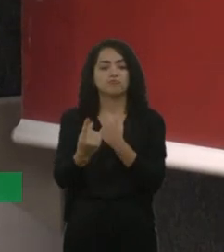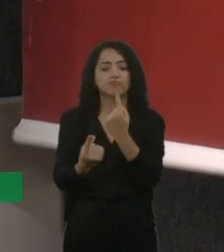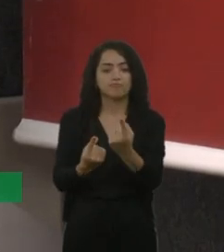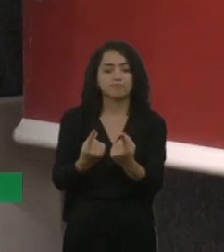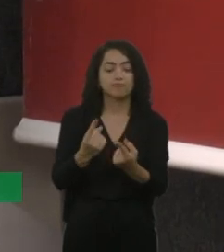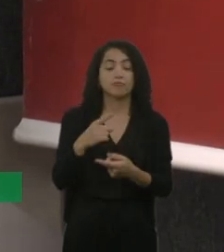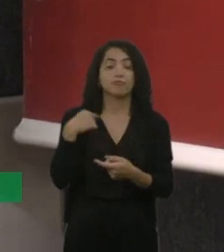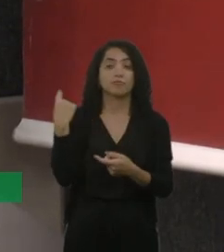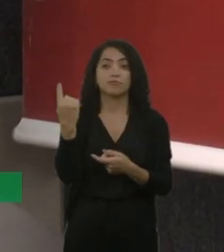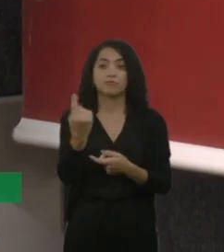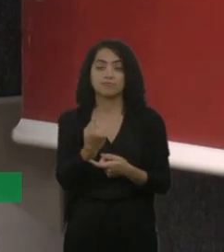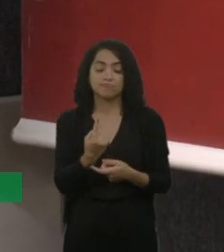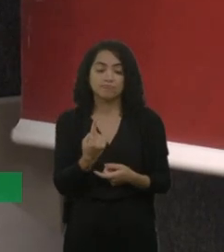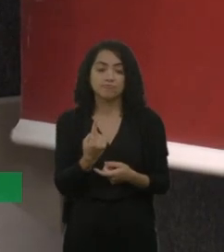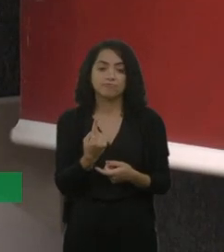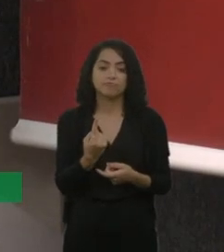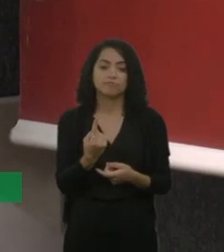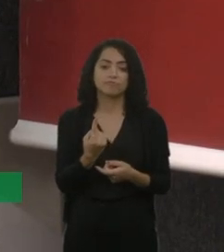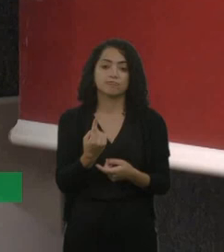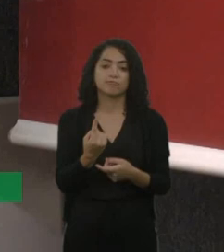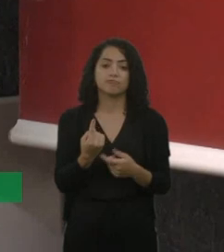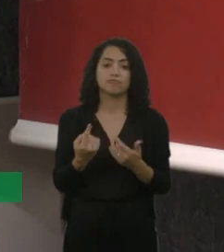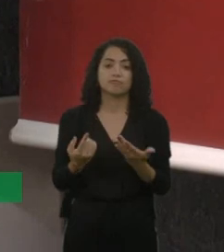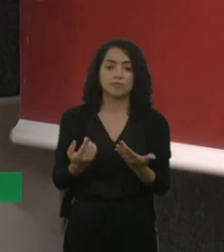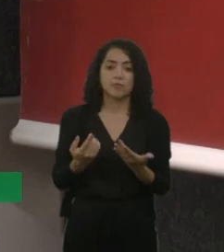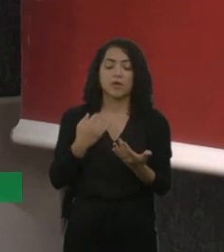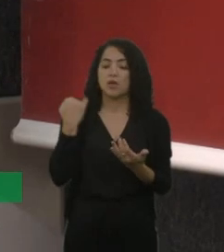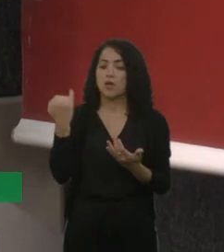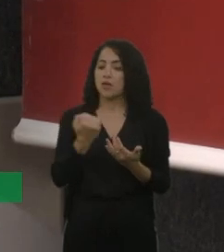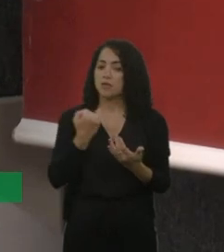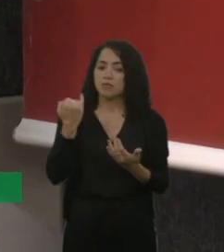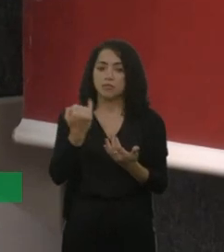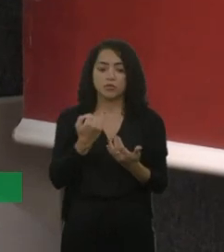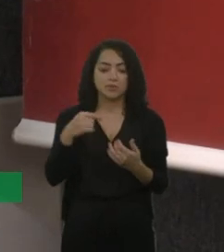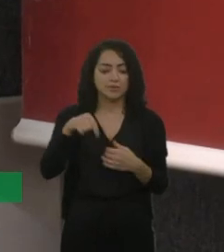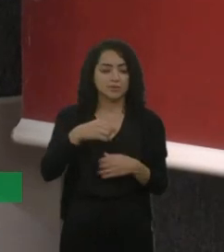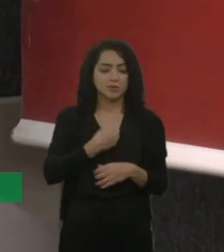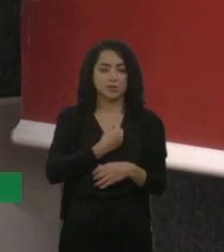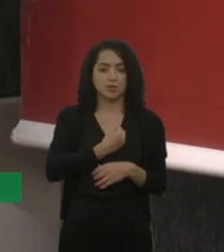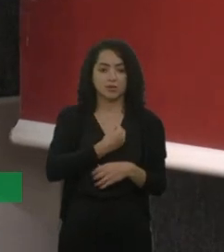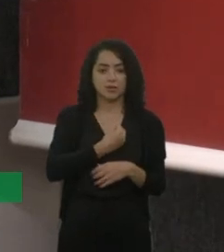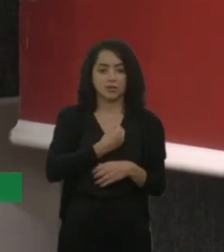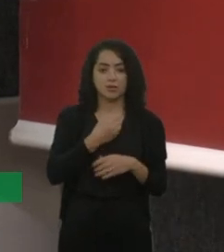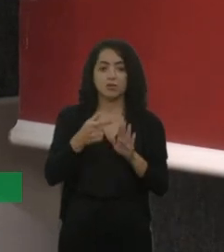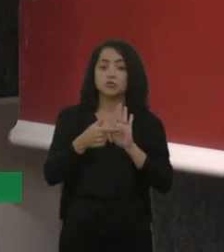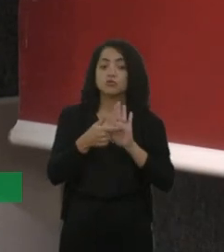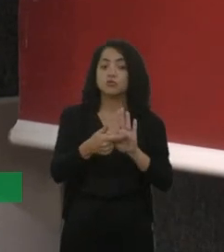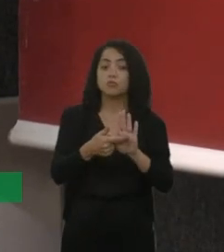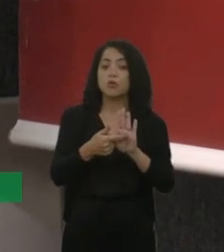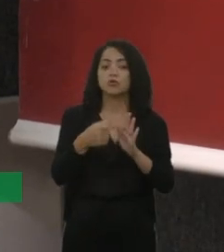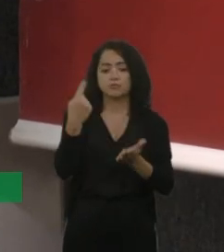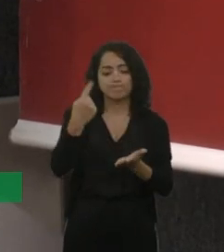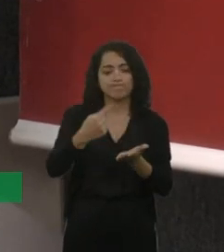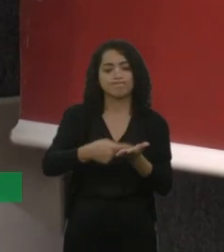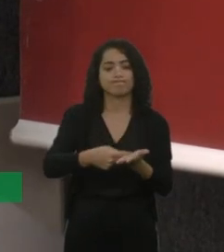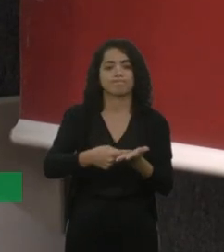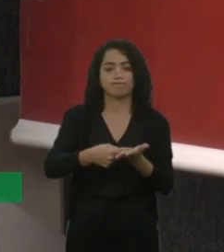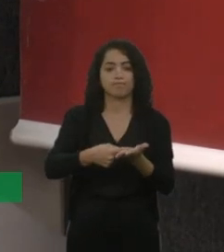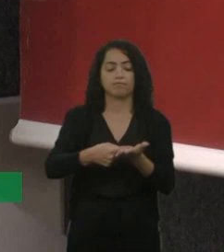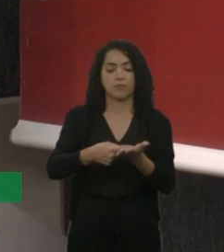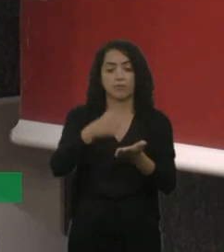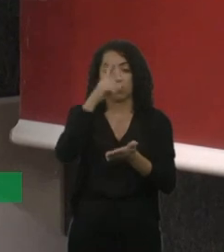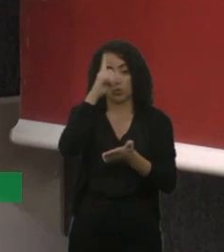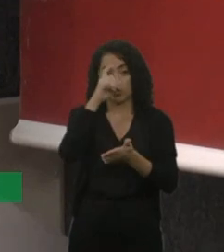nós, é importante estar aqui e mostra o comprometimento do hospital,